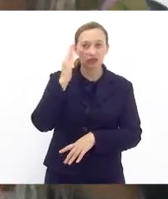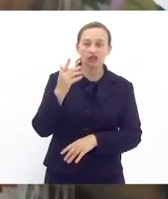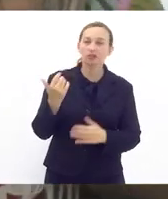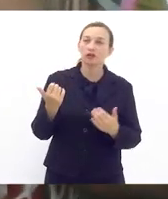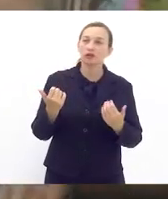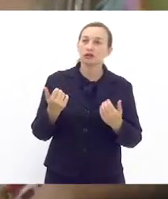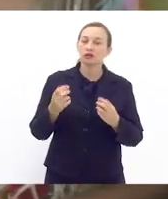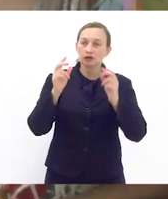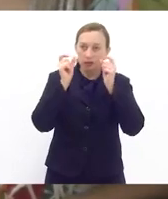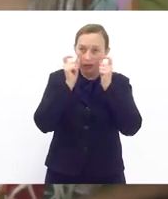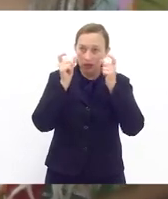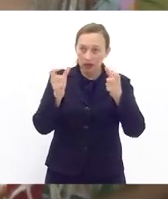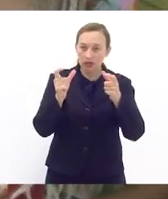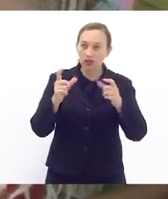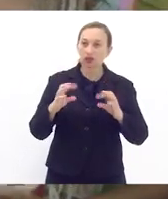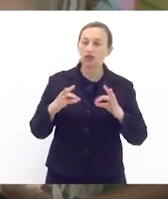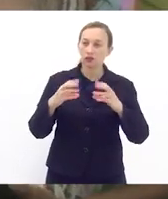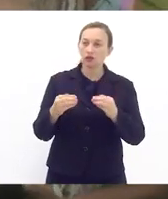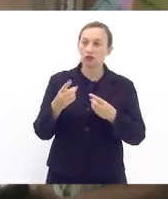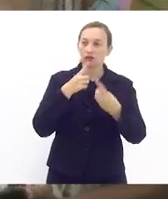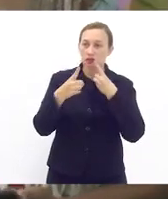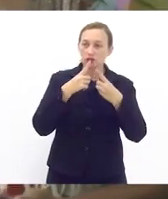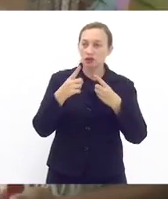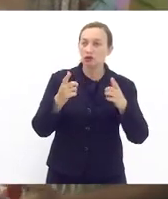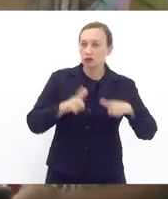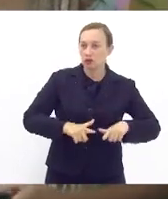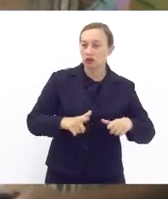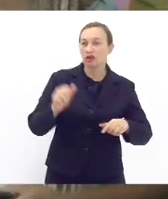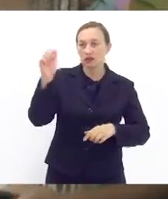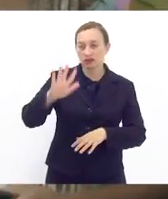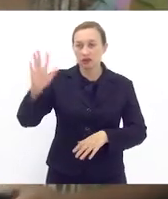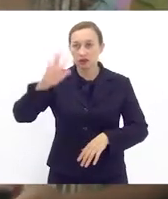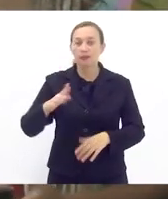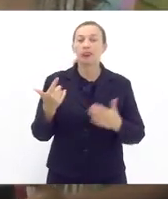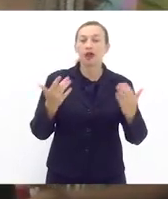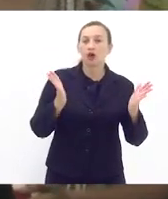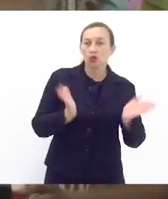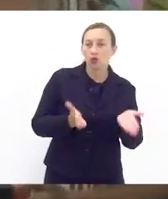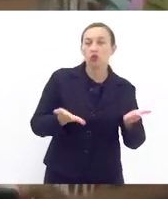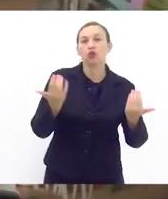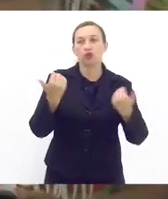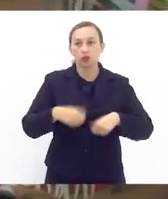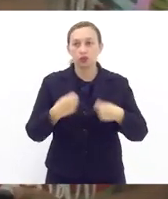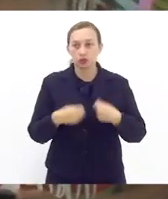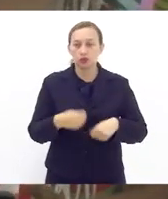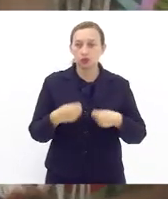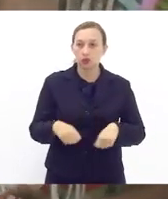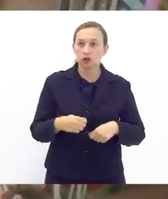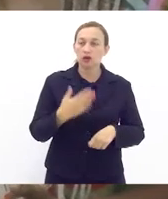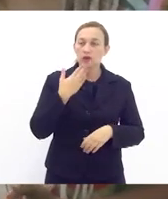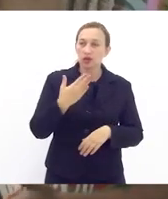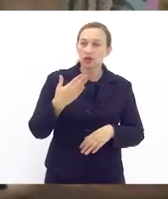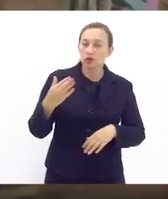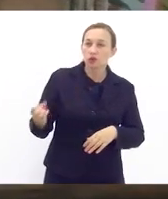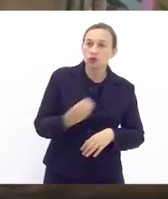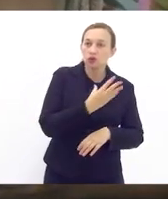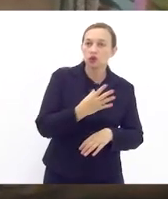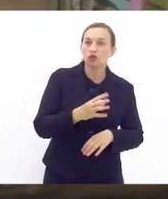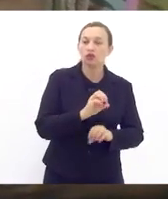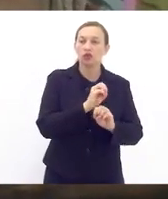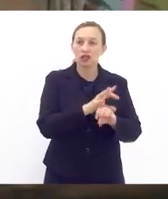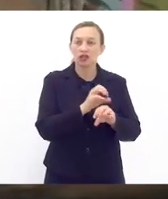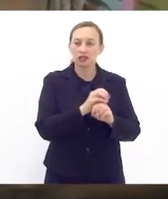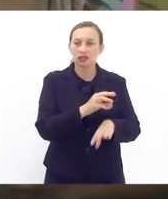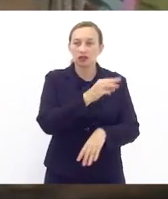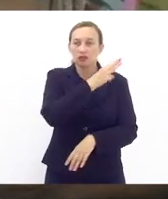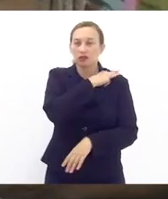que estar antenados com as discussões tanto local quanto Nacional Hoje existe uma necessidade pela revogação do novo ensino médio e existe também